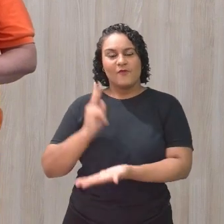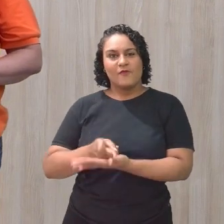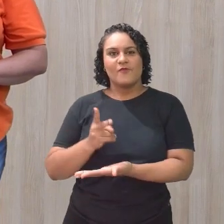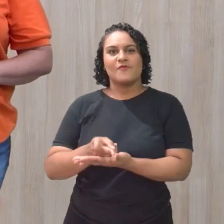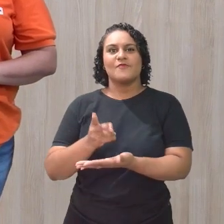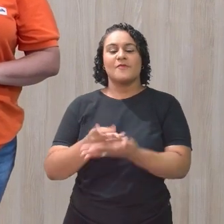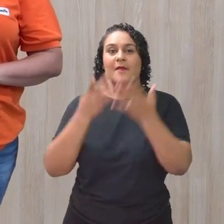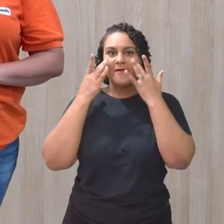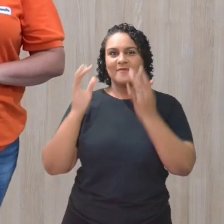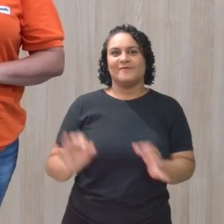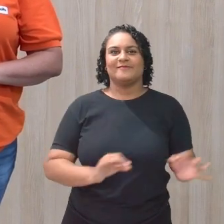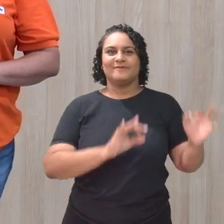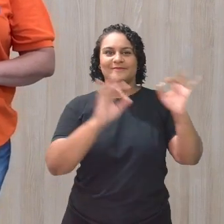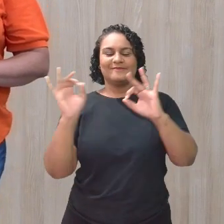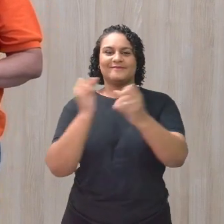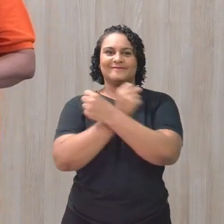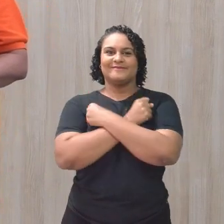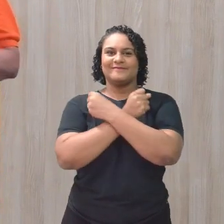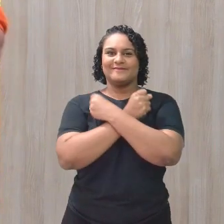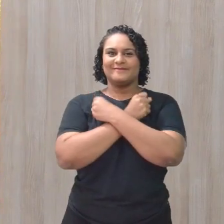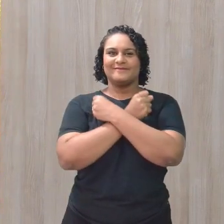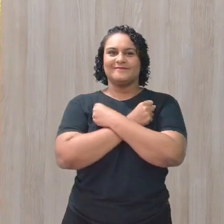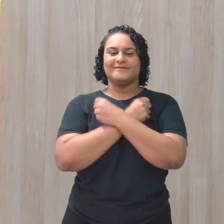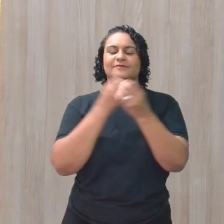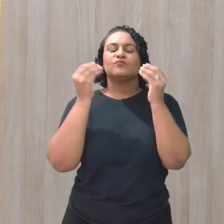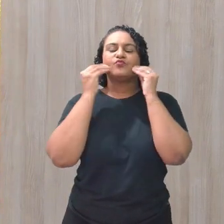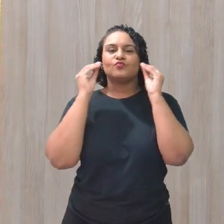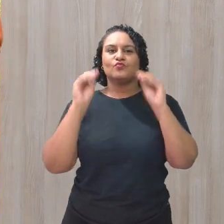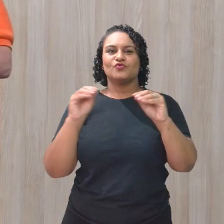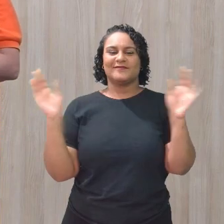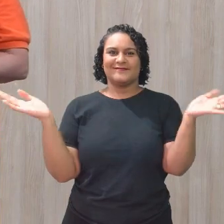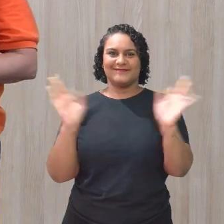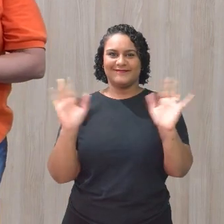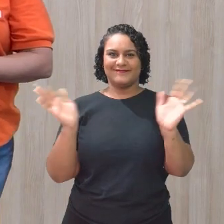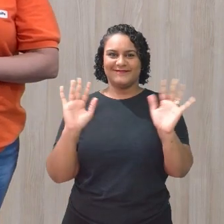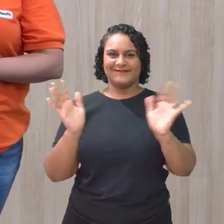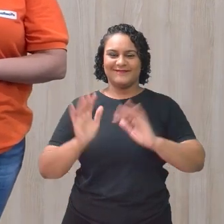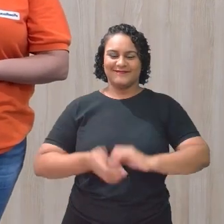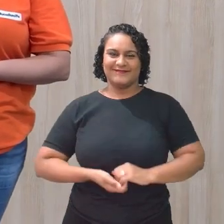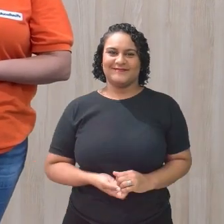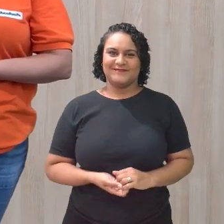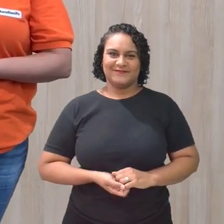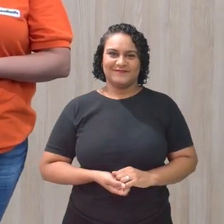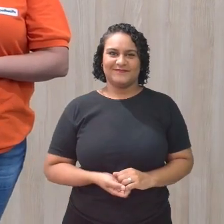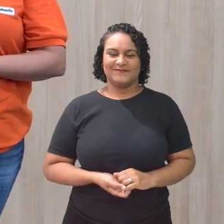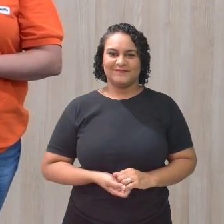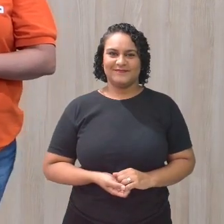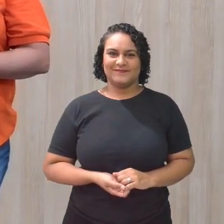conectados, tá bom? Um abração, beijo e até a próxima.